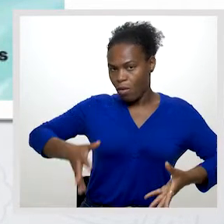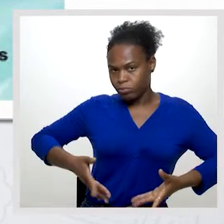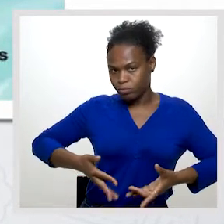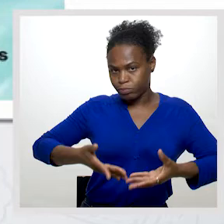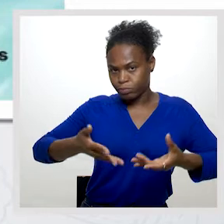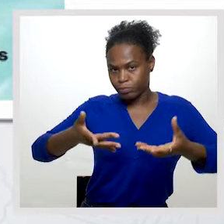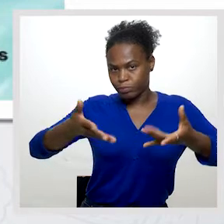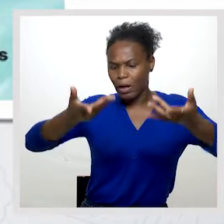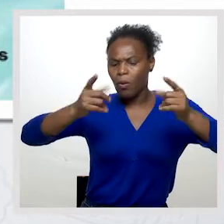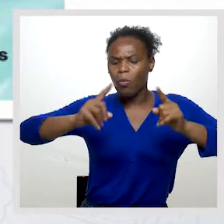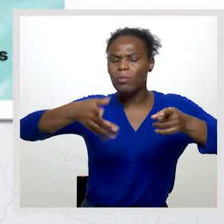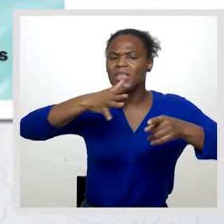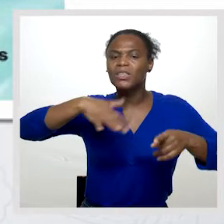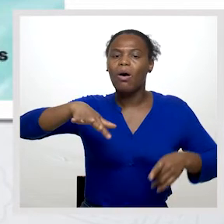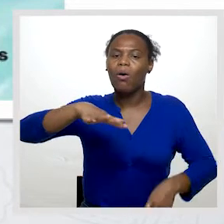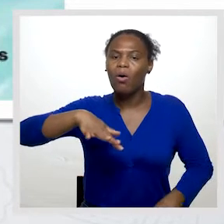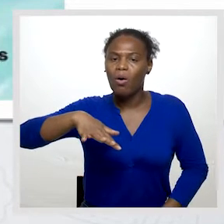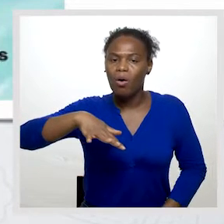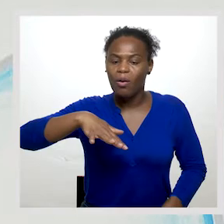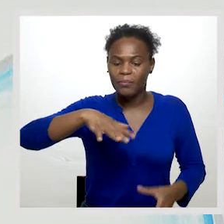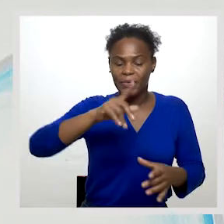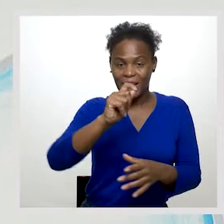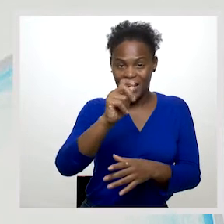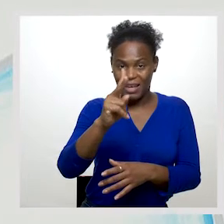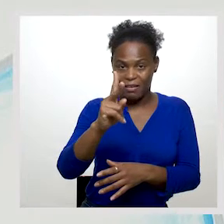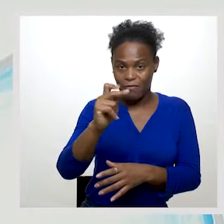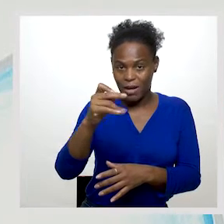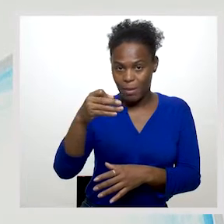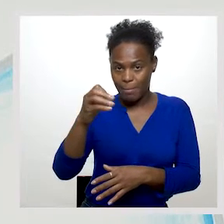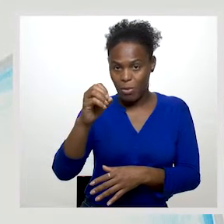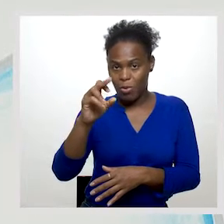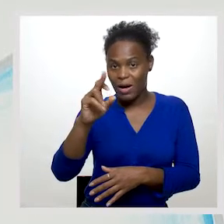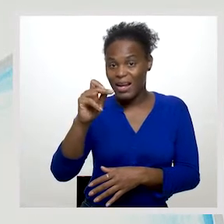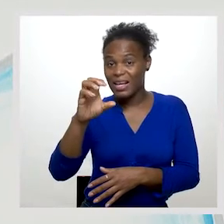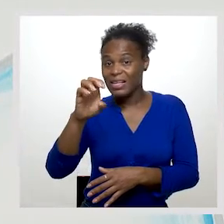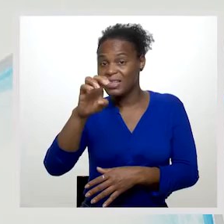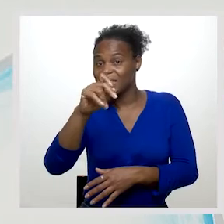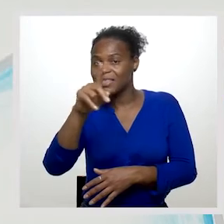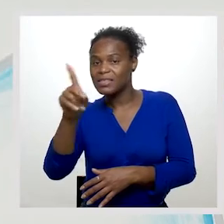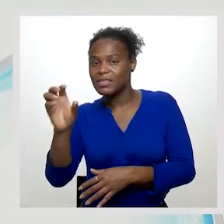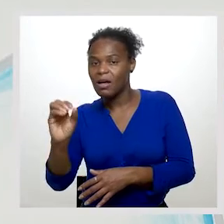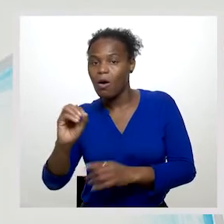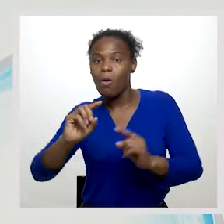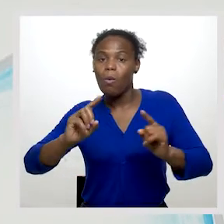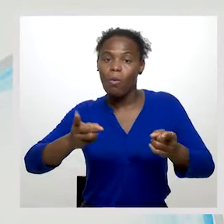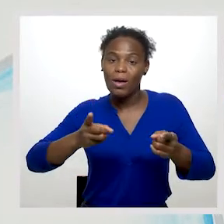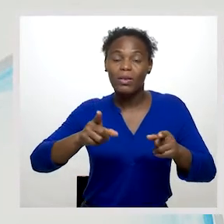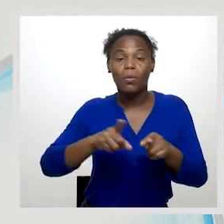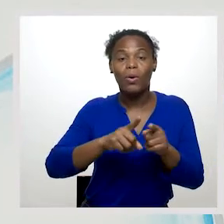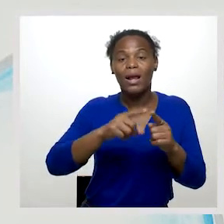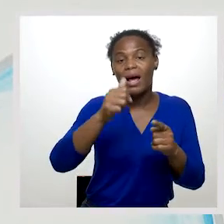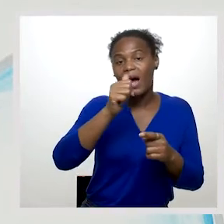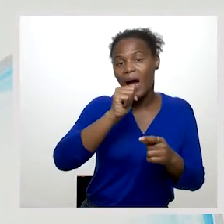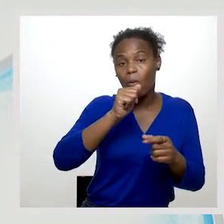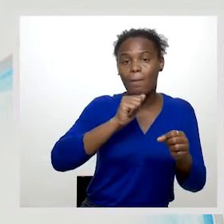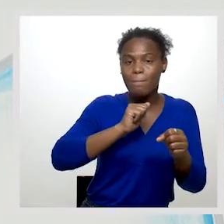é que começa a evaporação? A evaporação, não é? Começa, ou aliás, é a evaporação